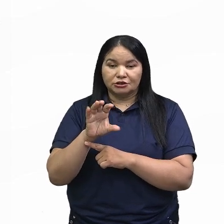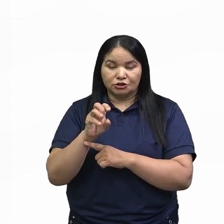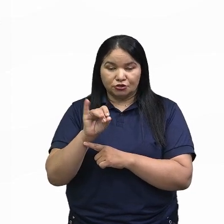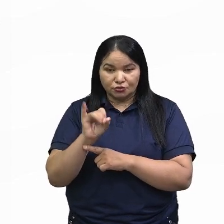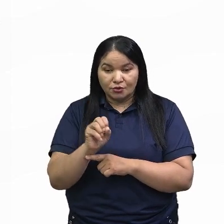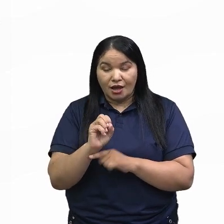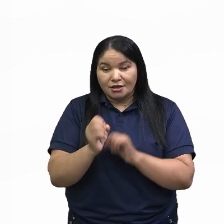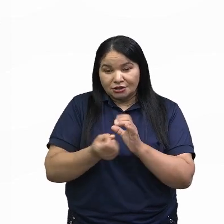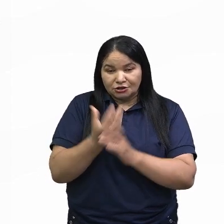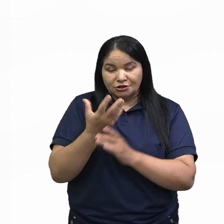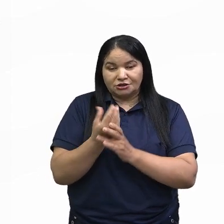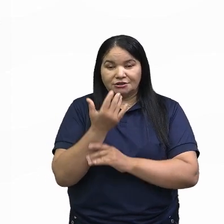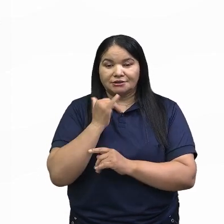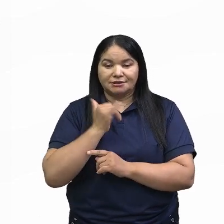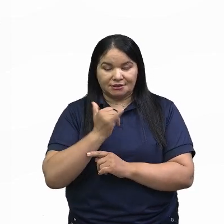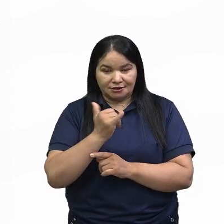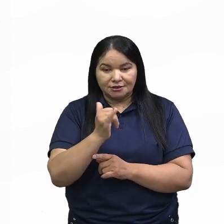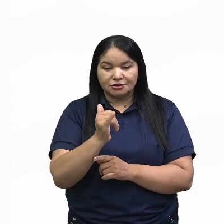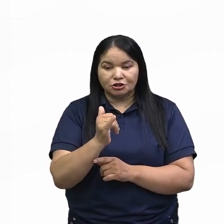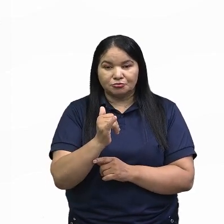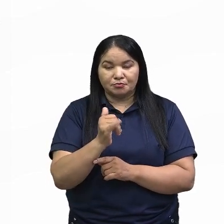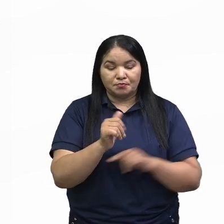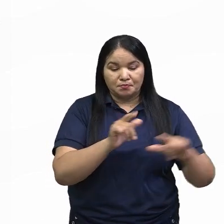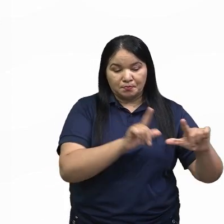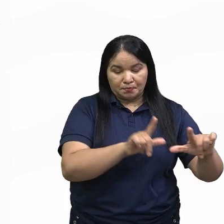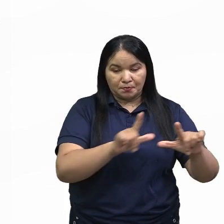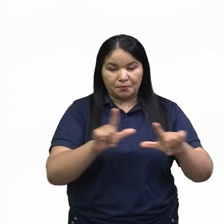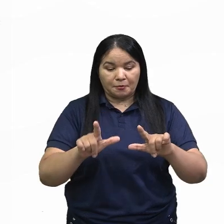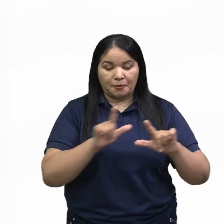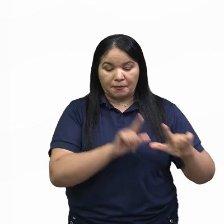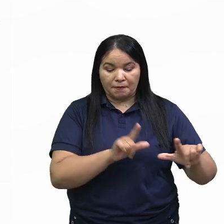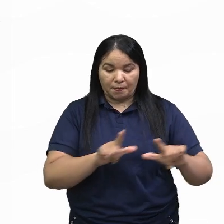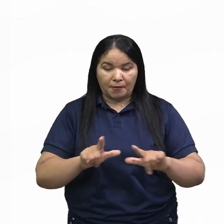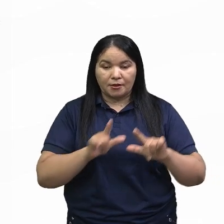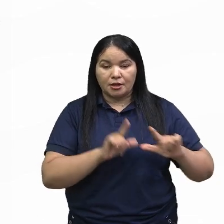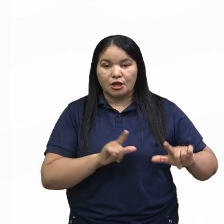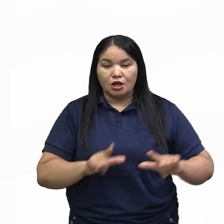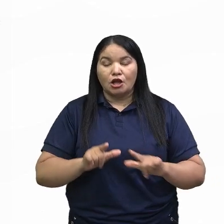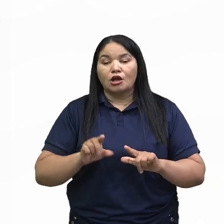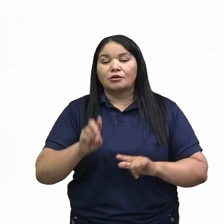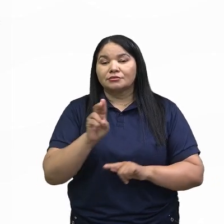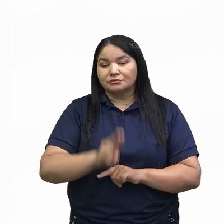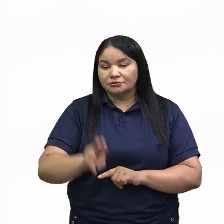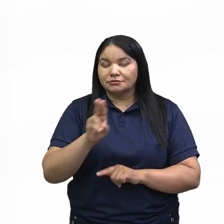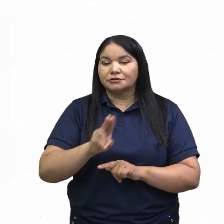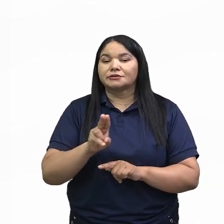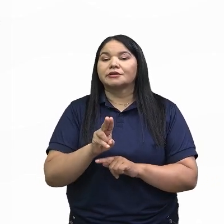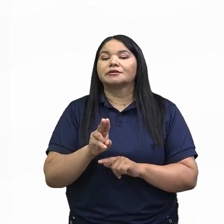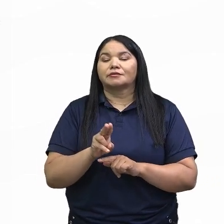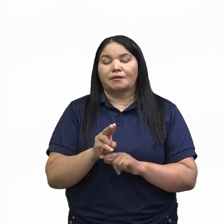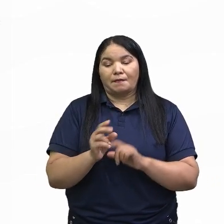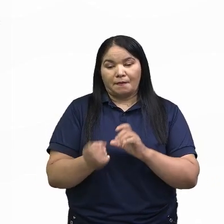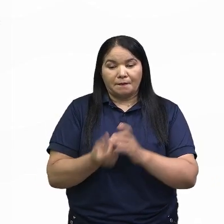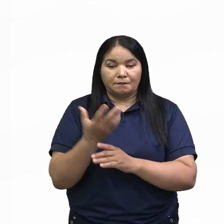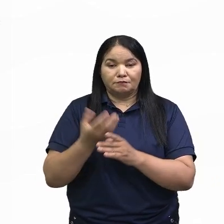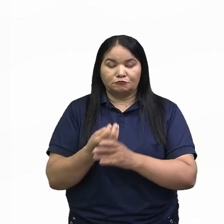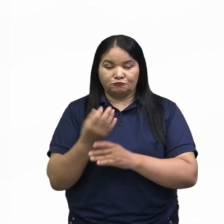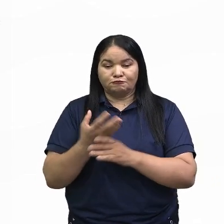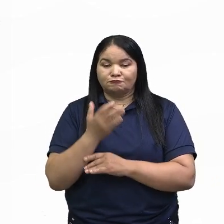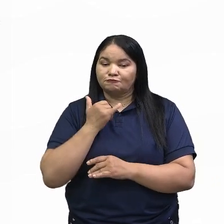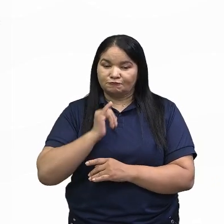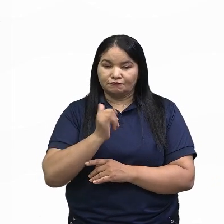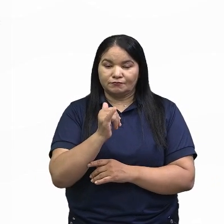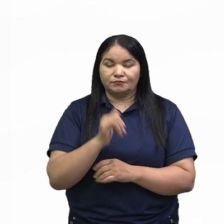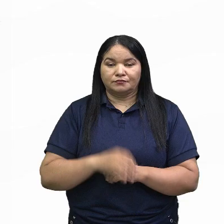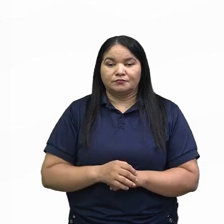diretamente. Tá? Então, os painéis fotovoltaicos, eles são utilizados para produzir diretamente eletricidade.